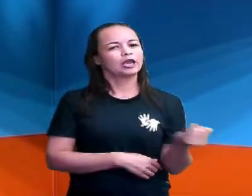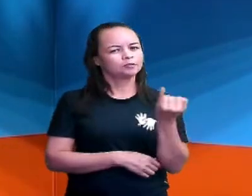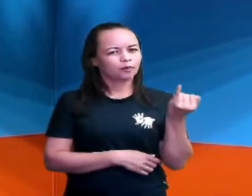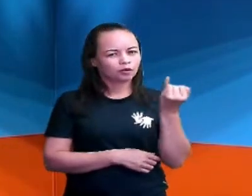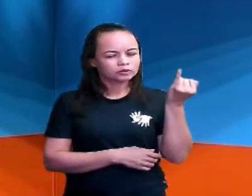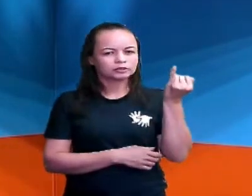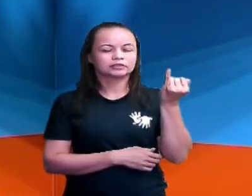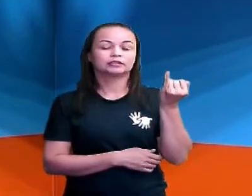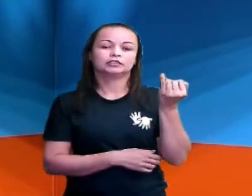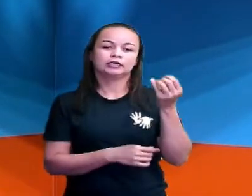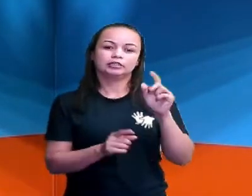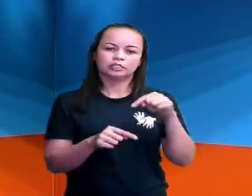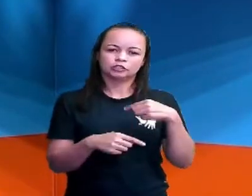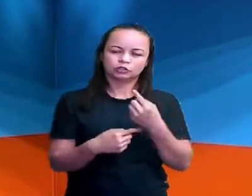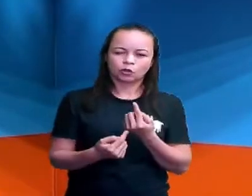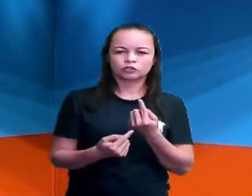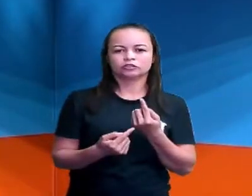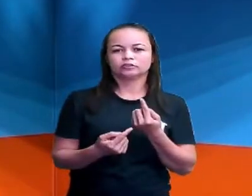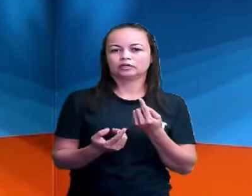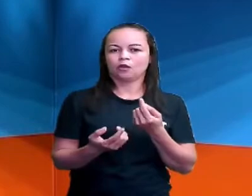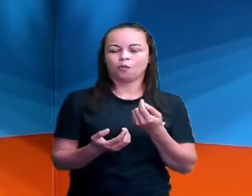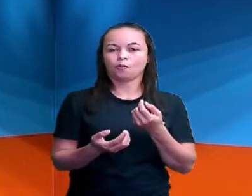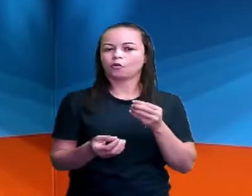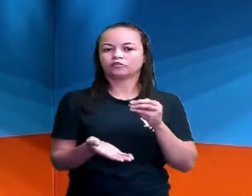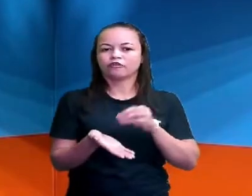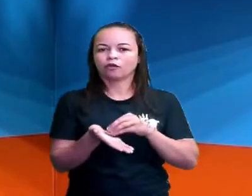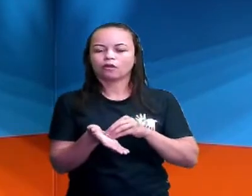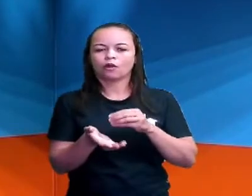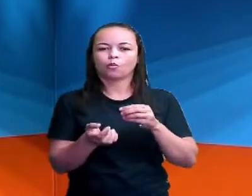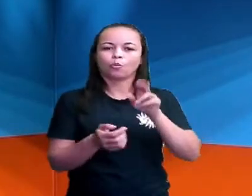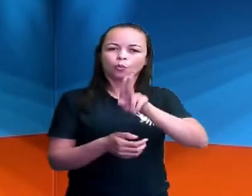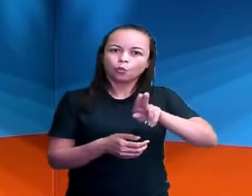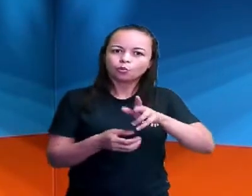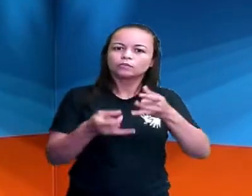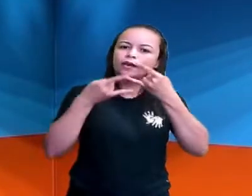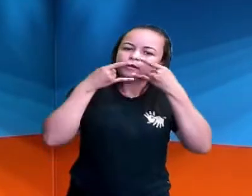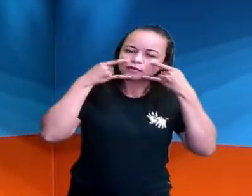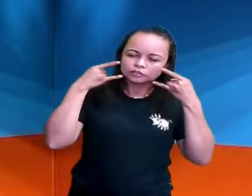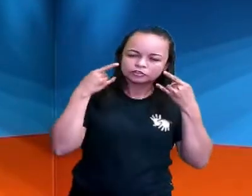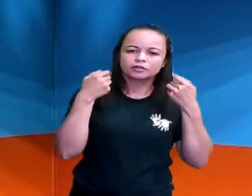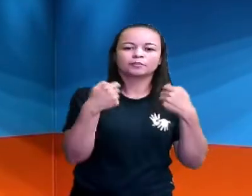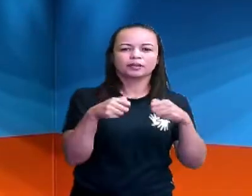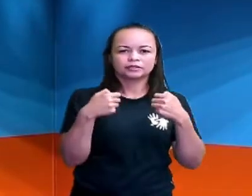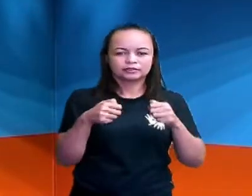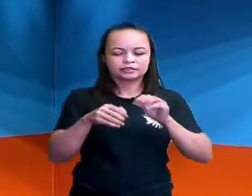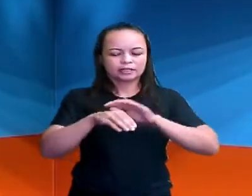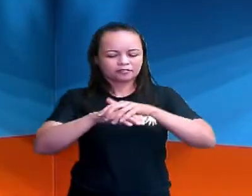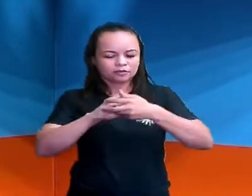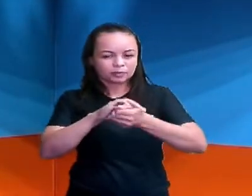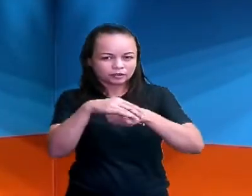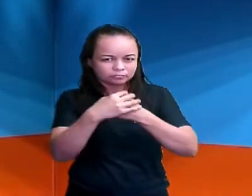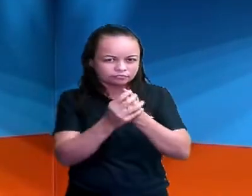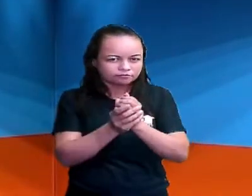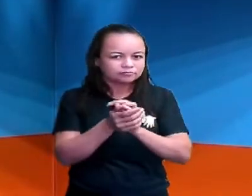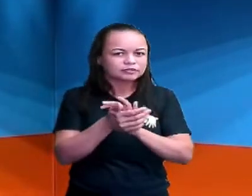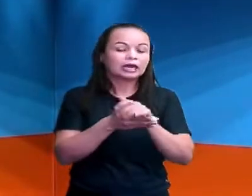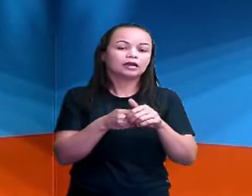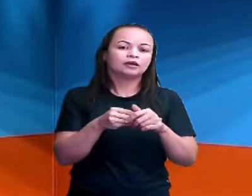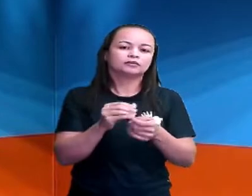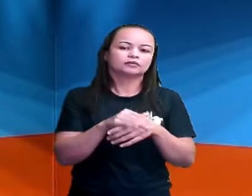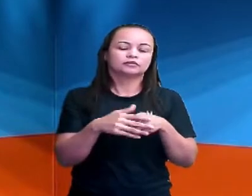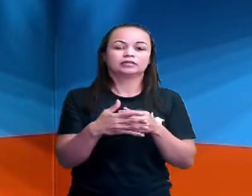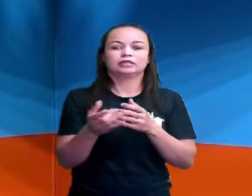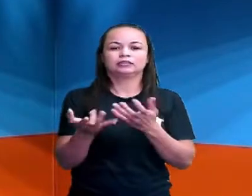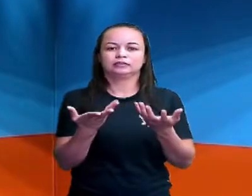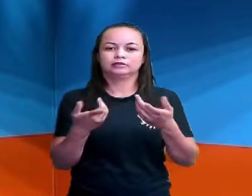não flexibilize o uso da máscara, né, para a gente se proteger, lavar bastante as mãos, e é importante